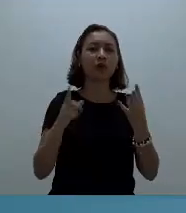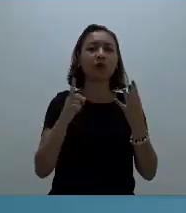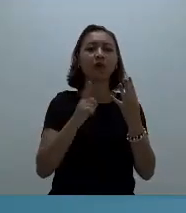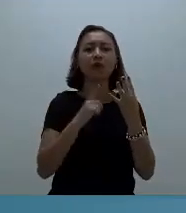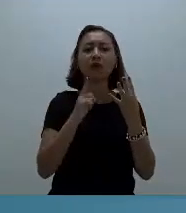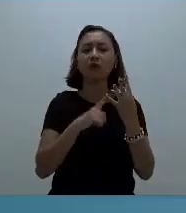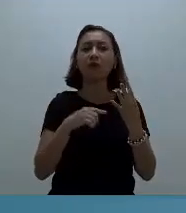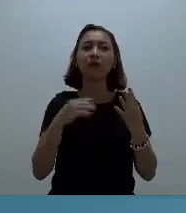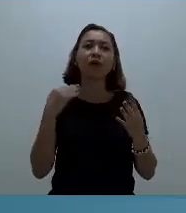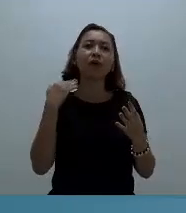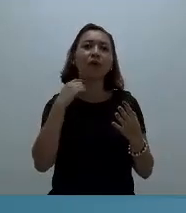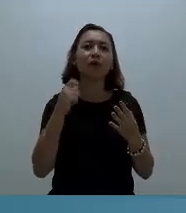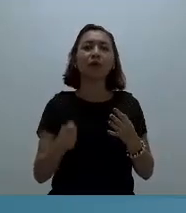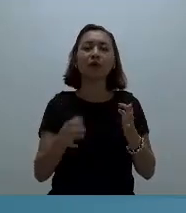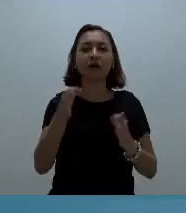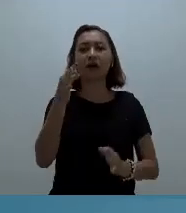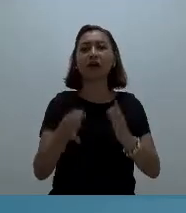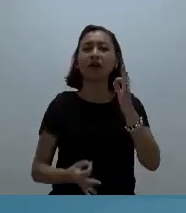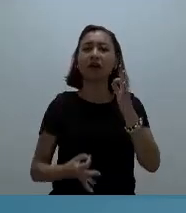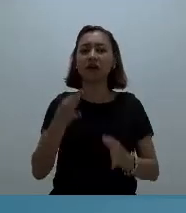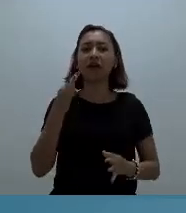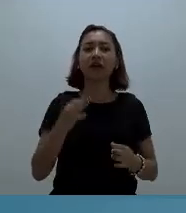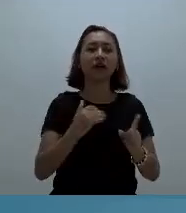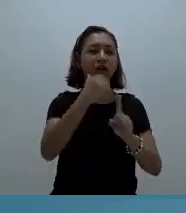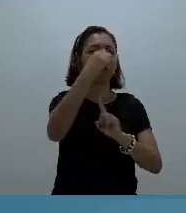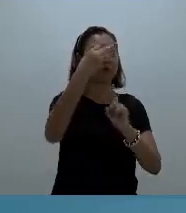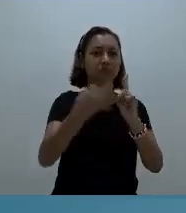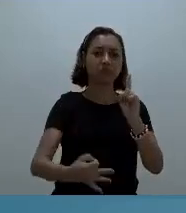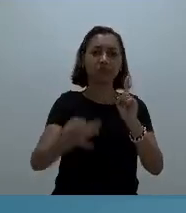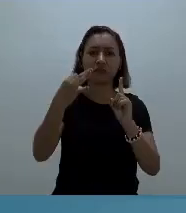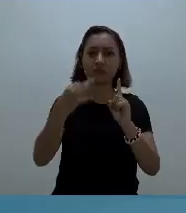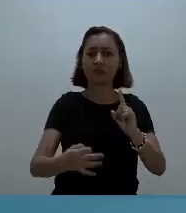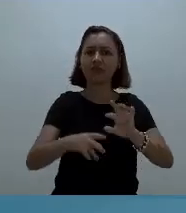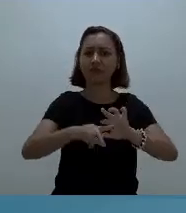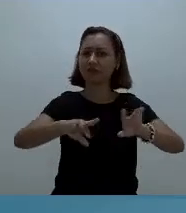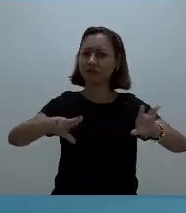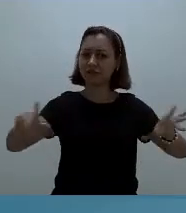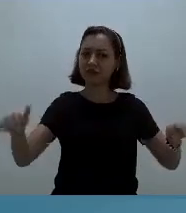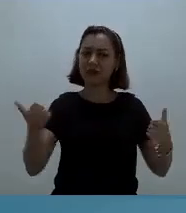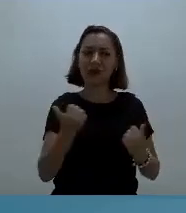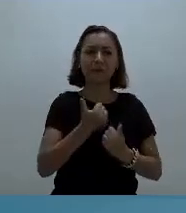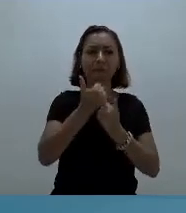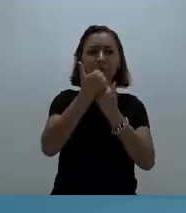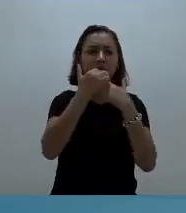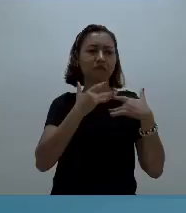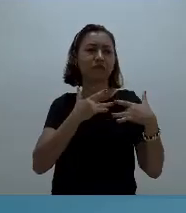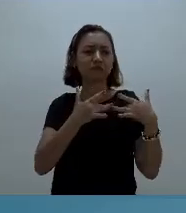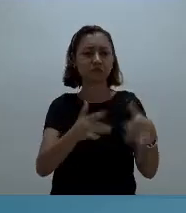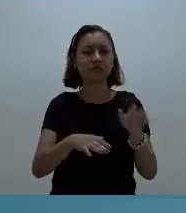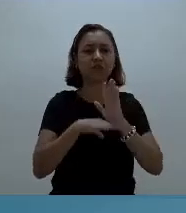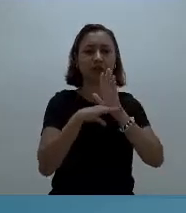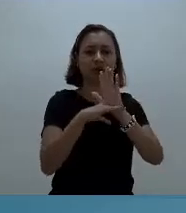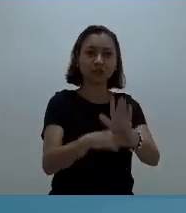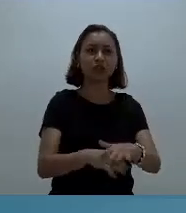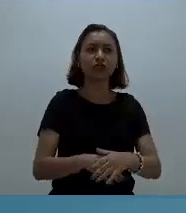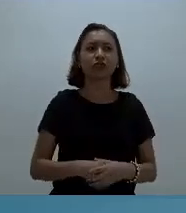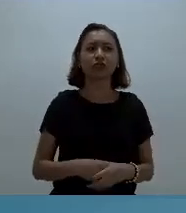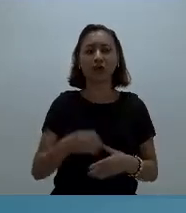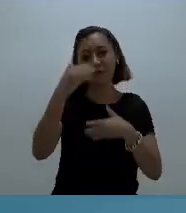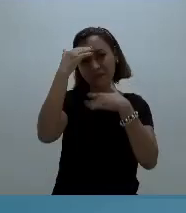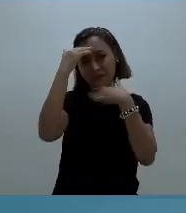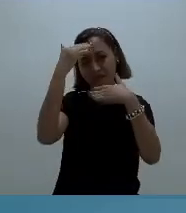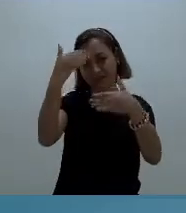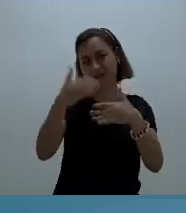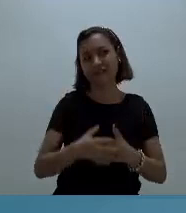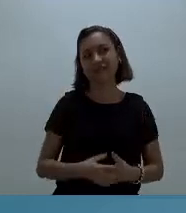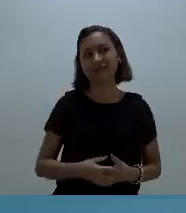colaboradores e o público externo, com as doações e os voluntários. Gostaria de dizer que